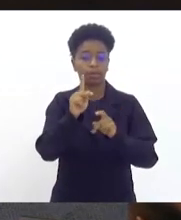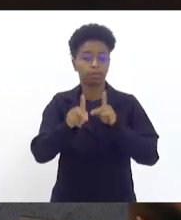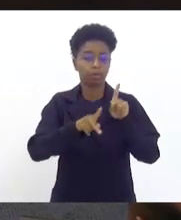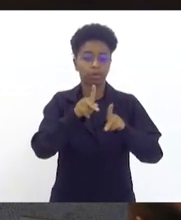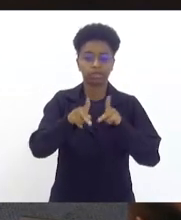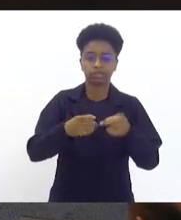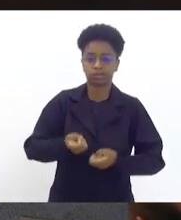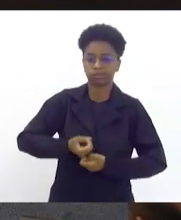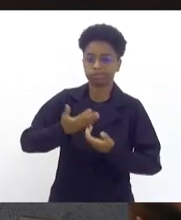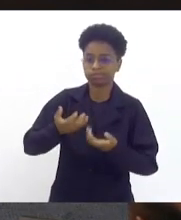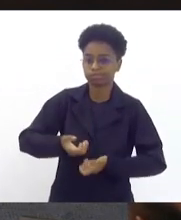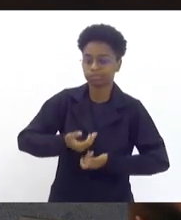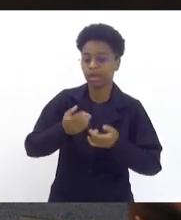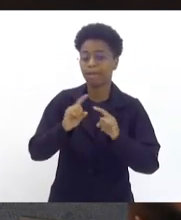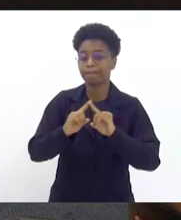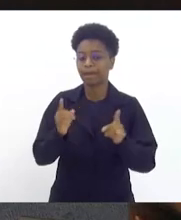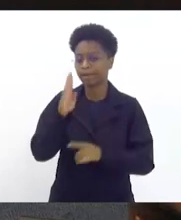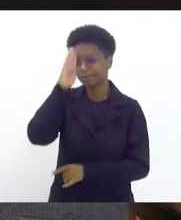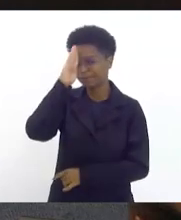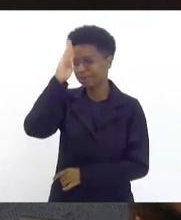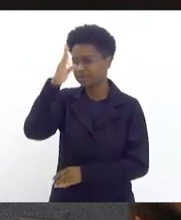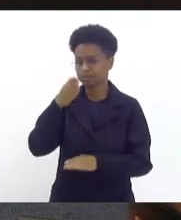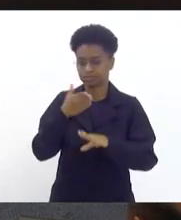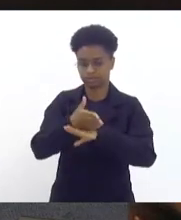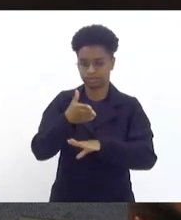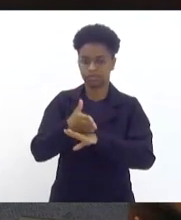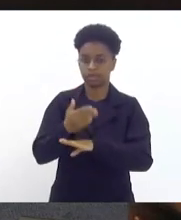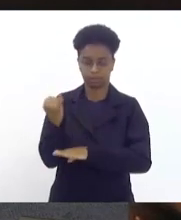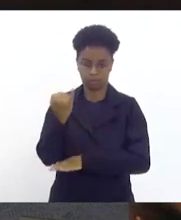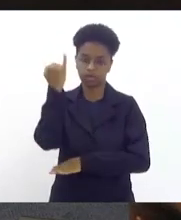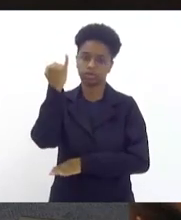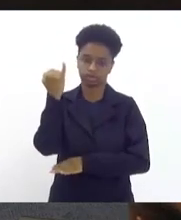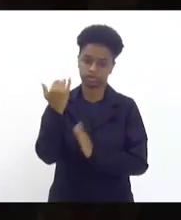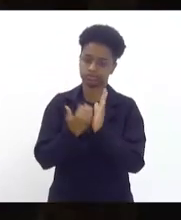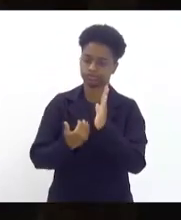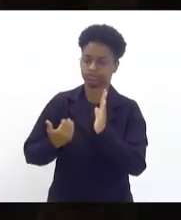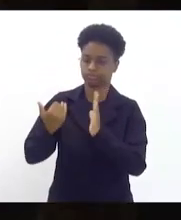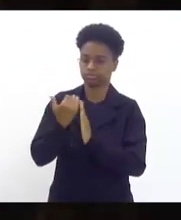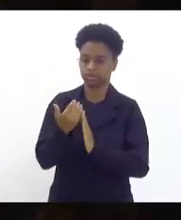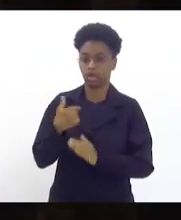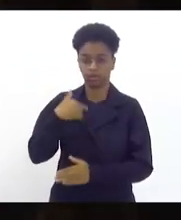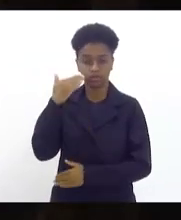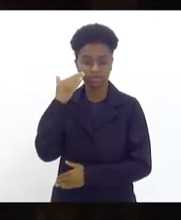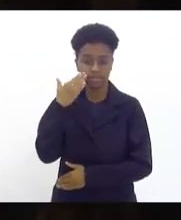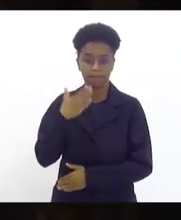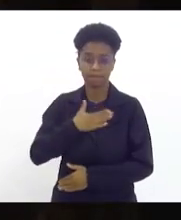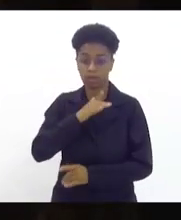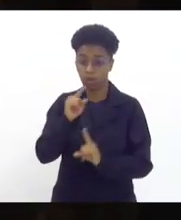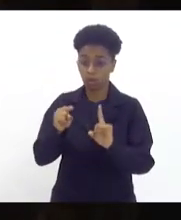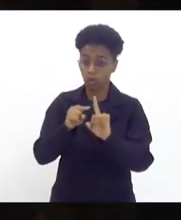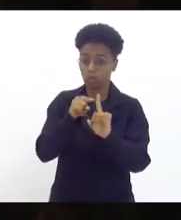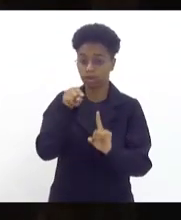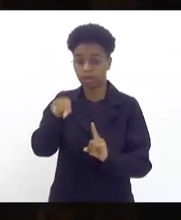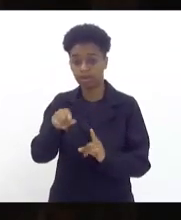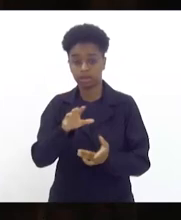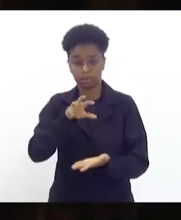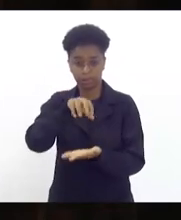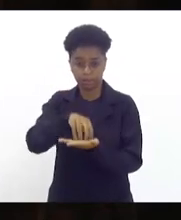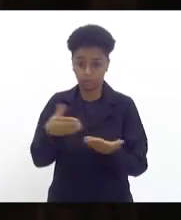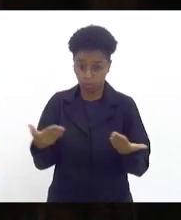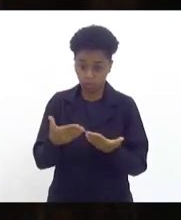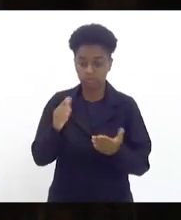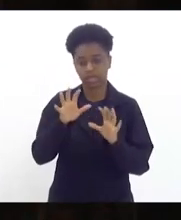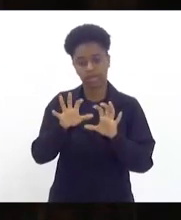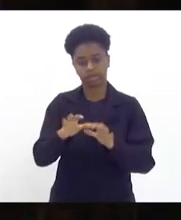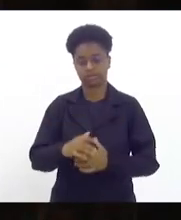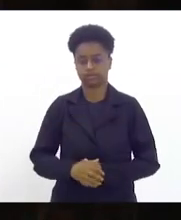fundamental ser participativo a esse ponto é muito importante e eu sei que a minha missão ali naquele Batalhão hoje é